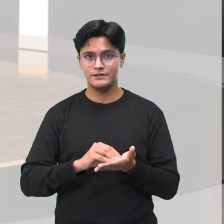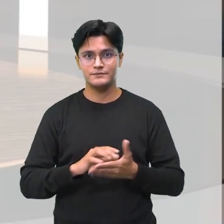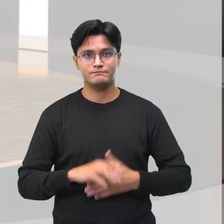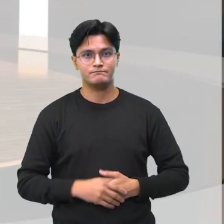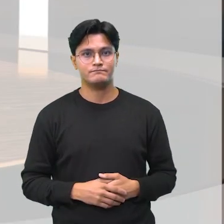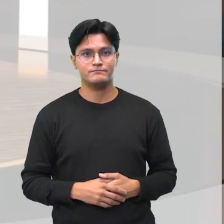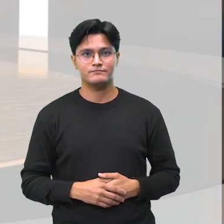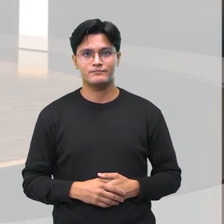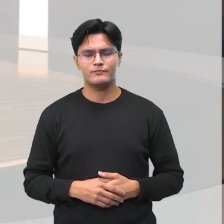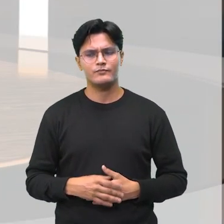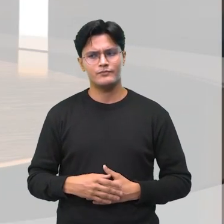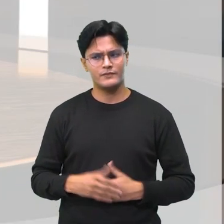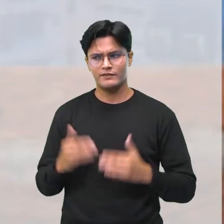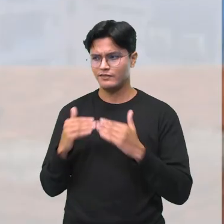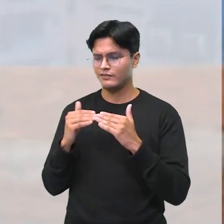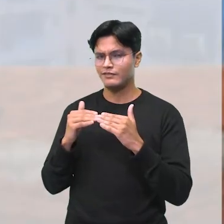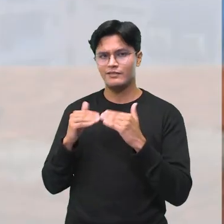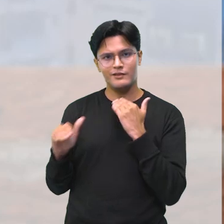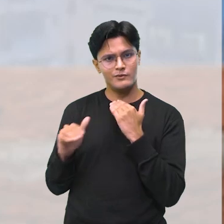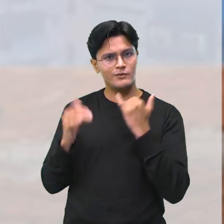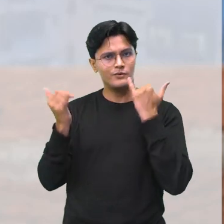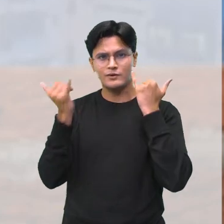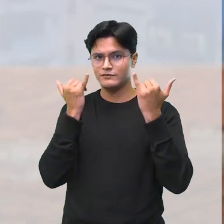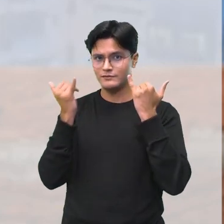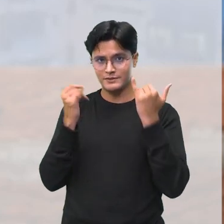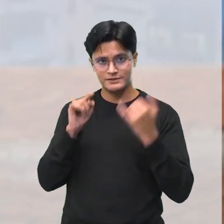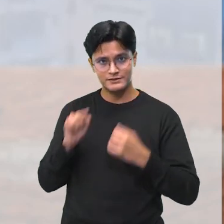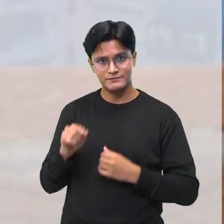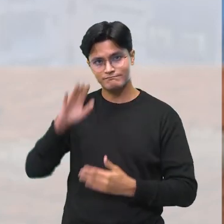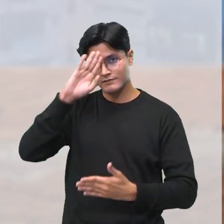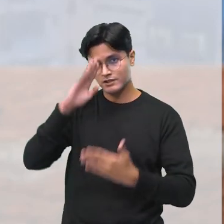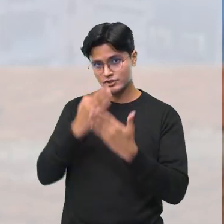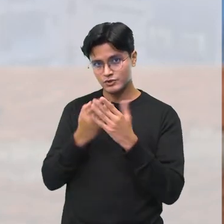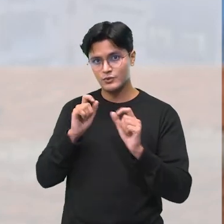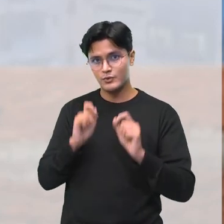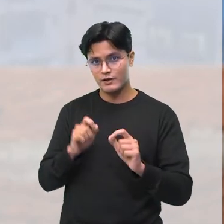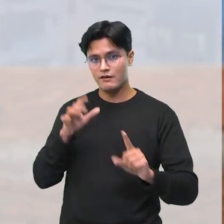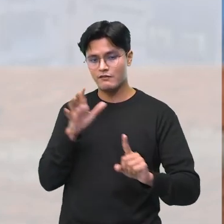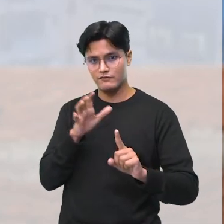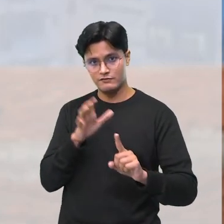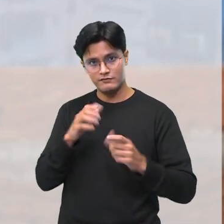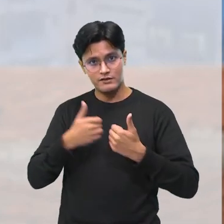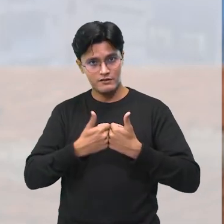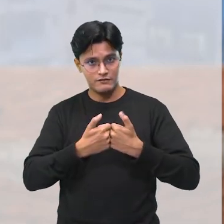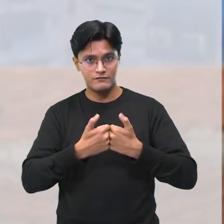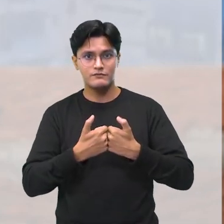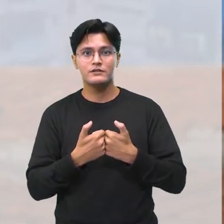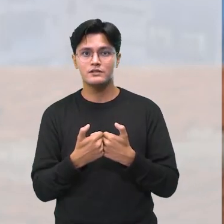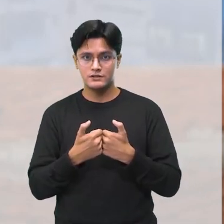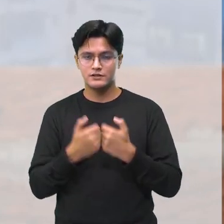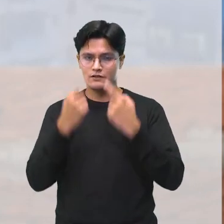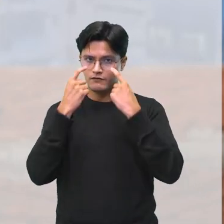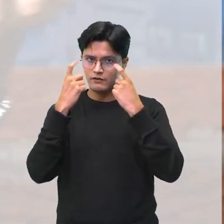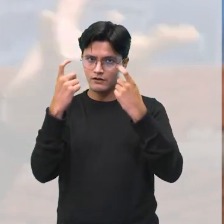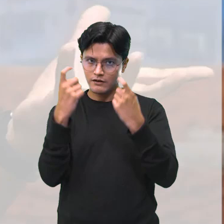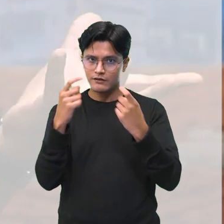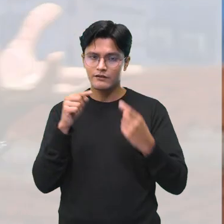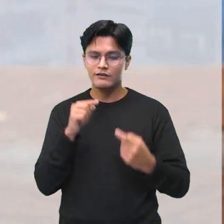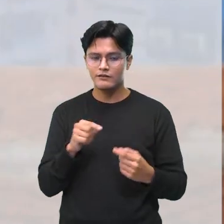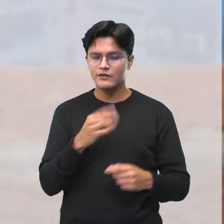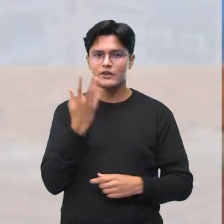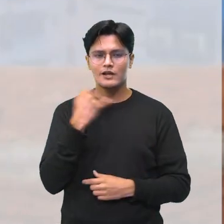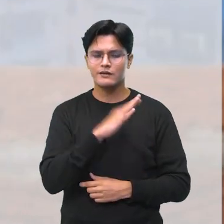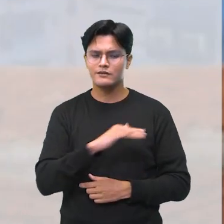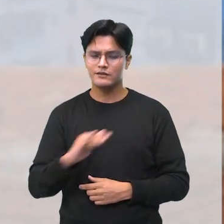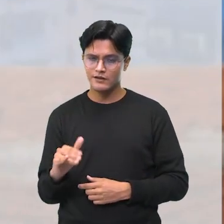discordar dessa informação. Eu acredito que a influência de videogames, violentos sobre as crianças é um pouco